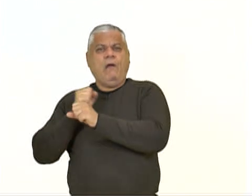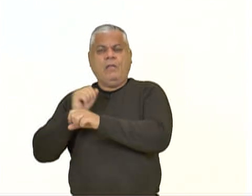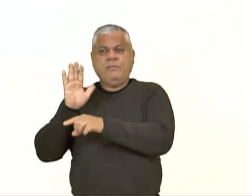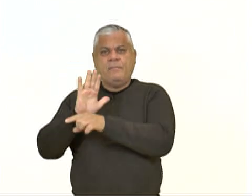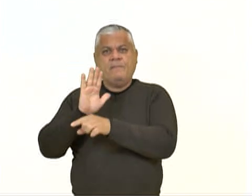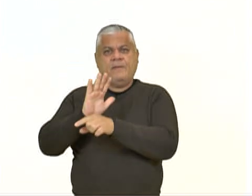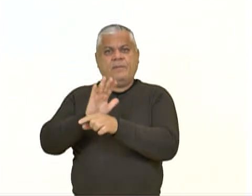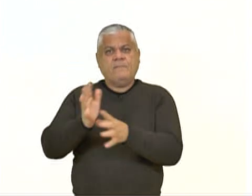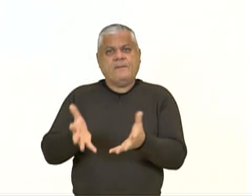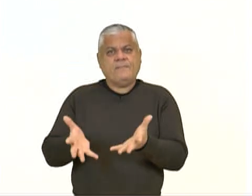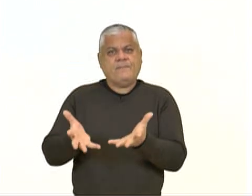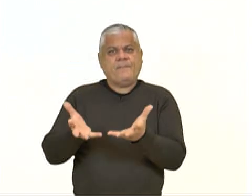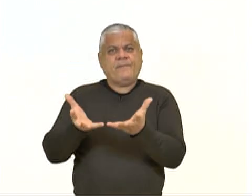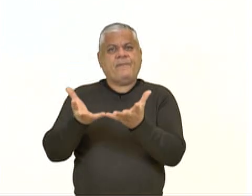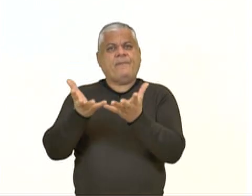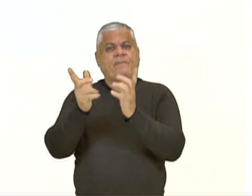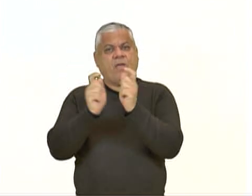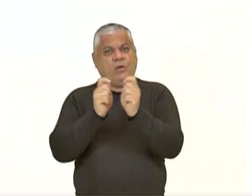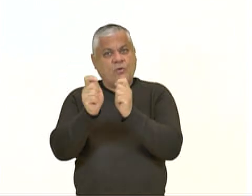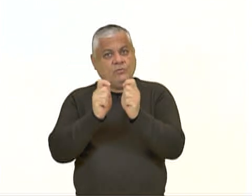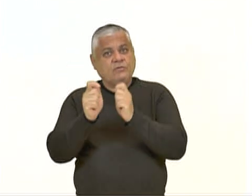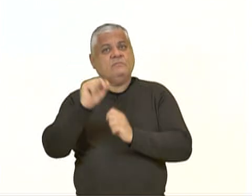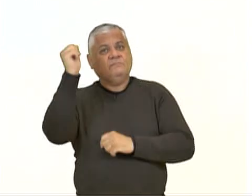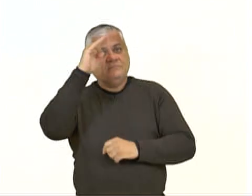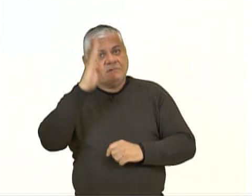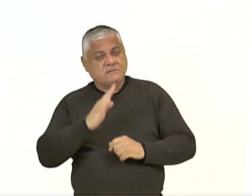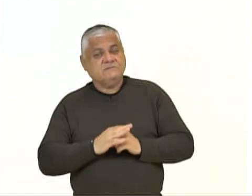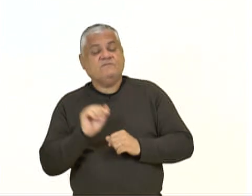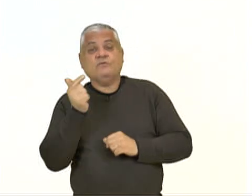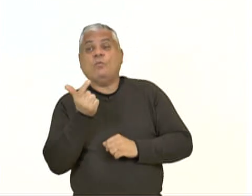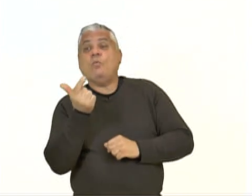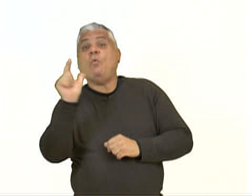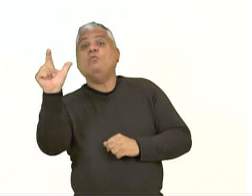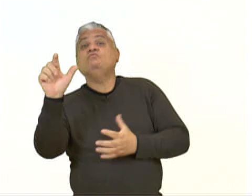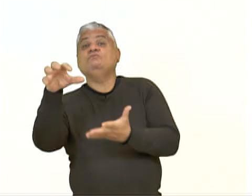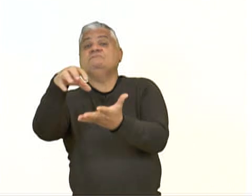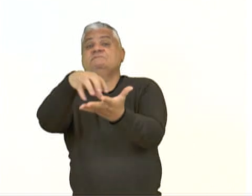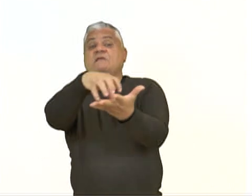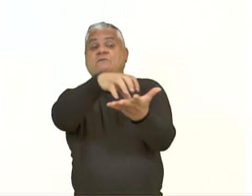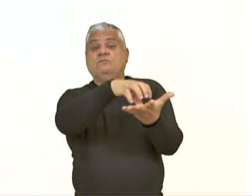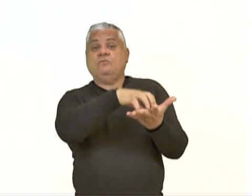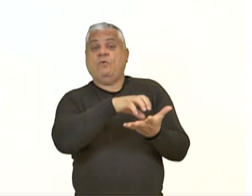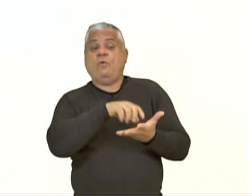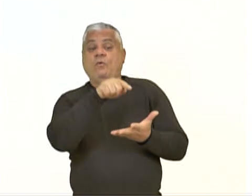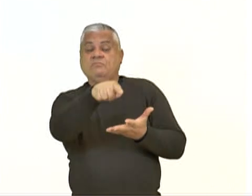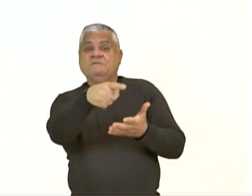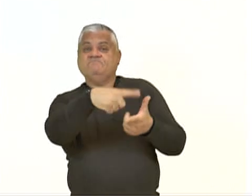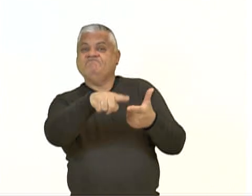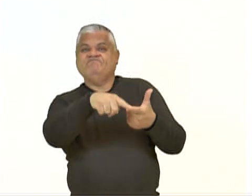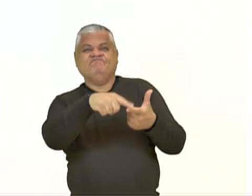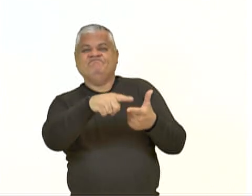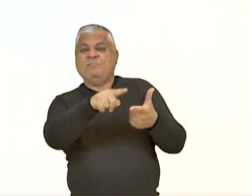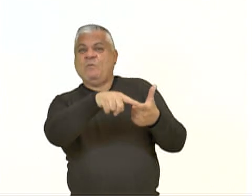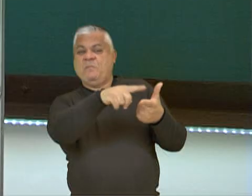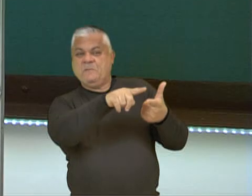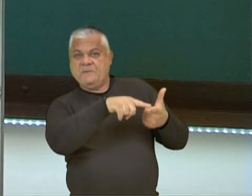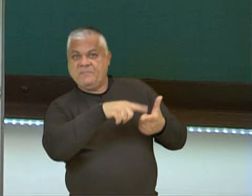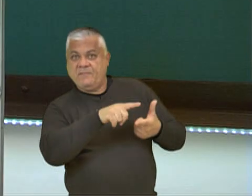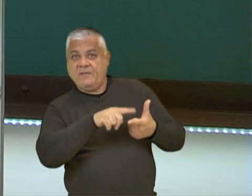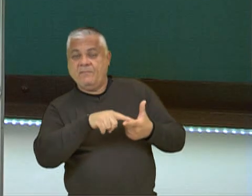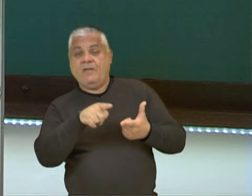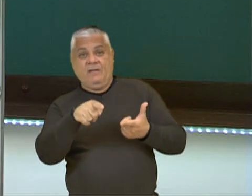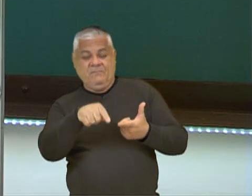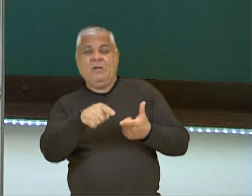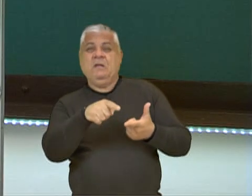para o crescimento econômico do Brasil. Então foram outros setores que de repente não cresceram tanto ou que